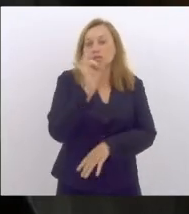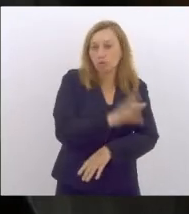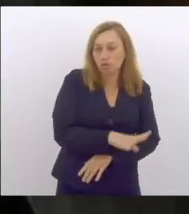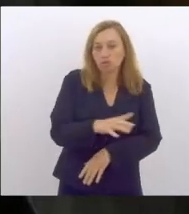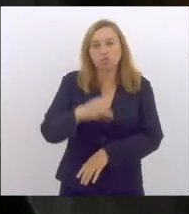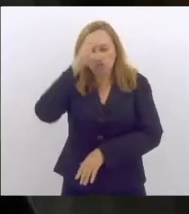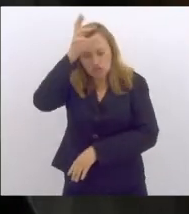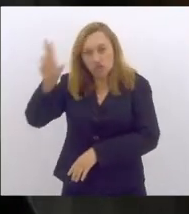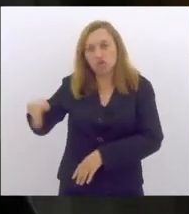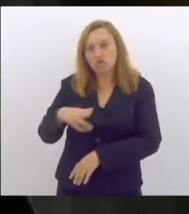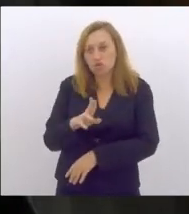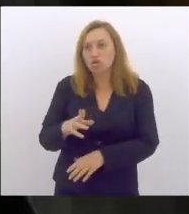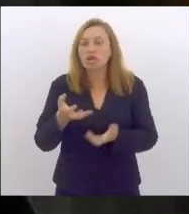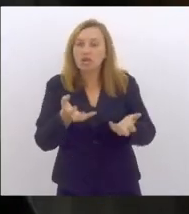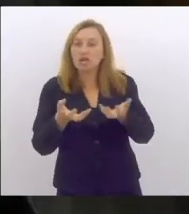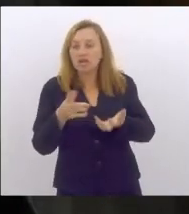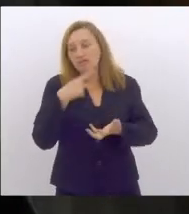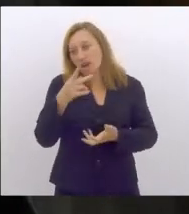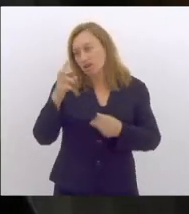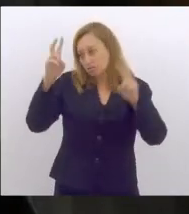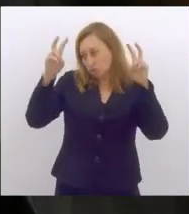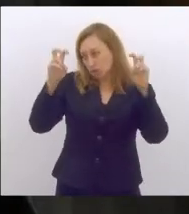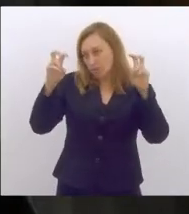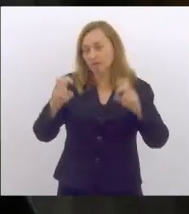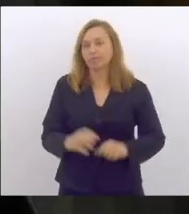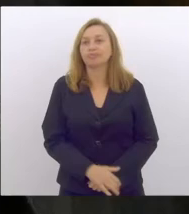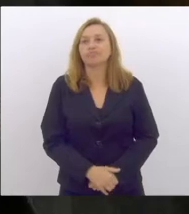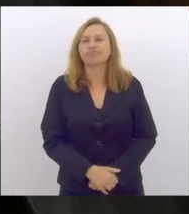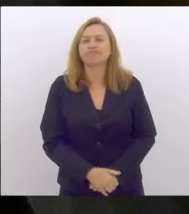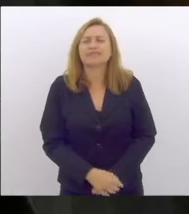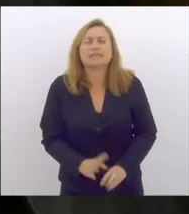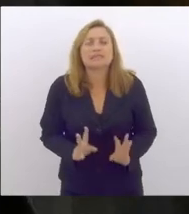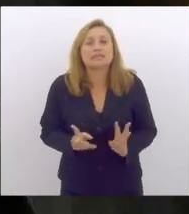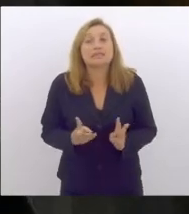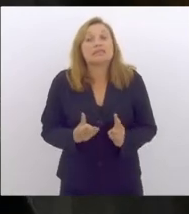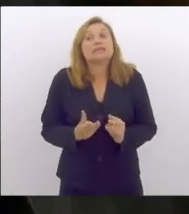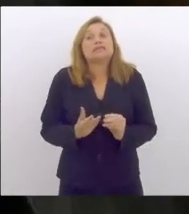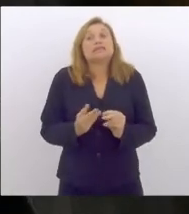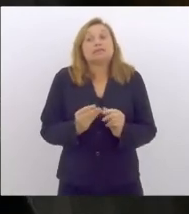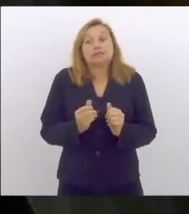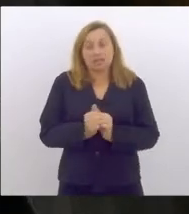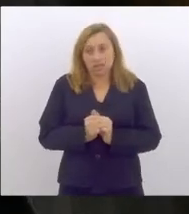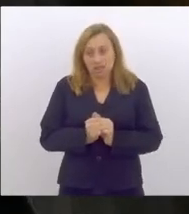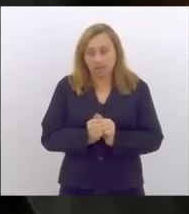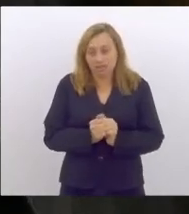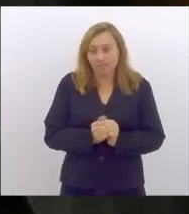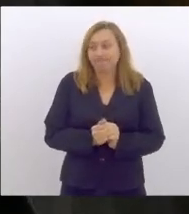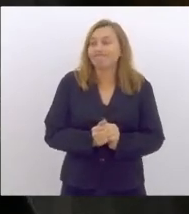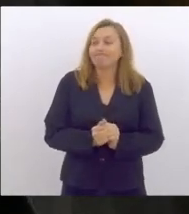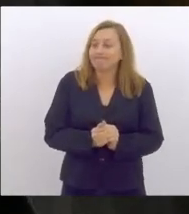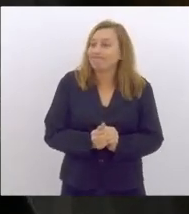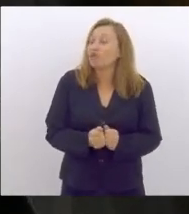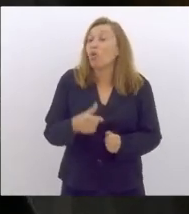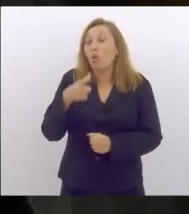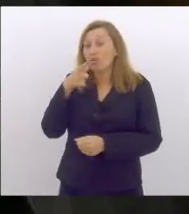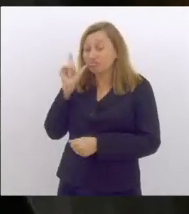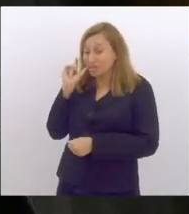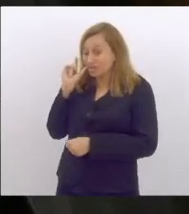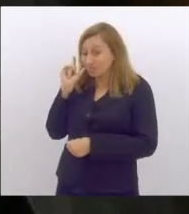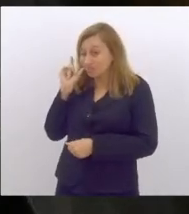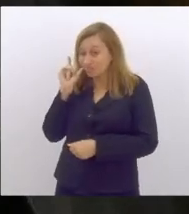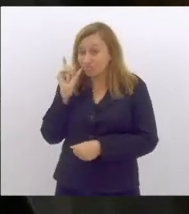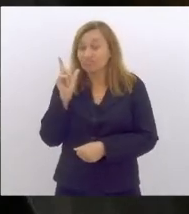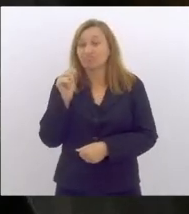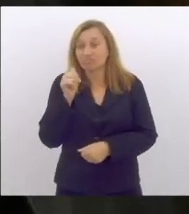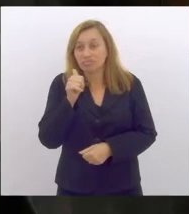Tia Jô eu queria tocar num tema delicado delicado porque ontem e